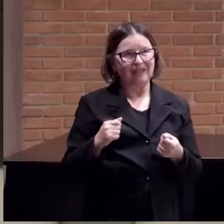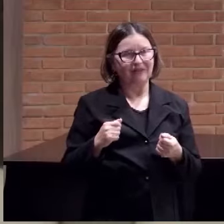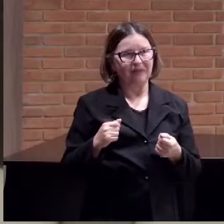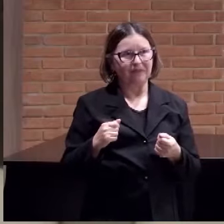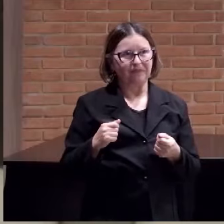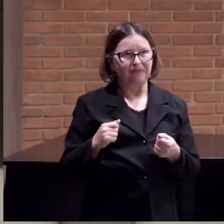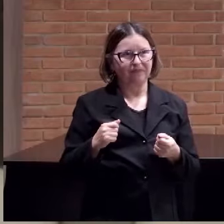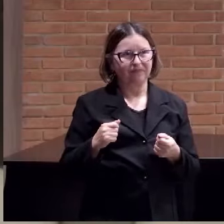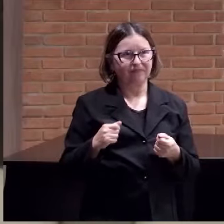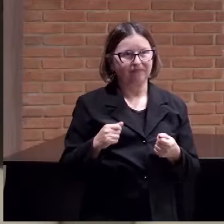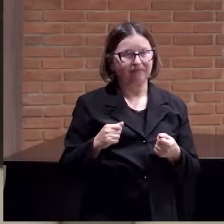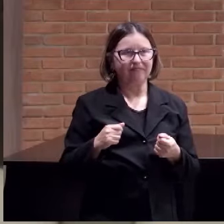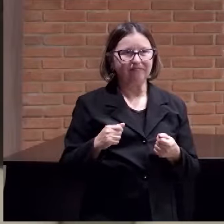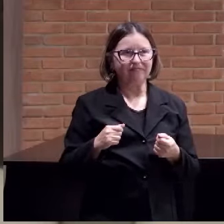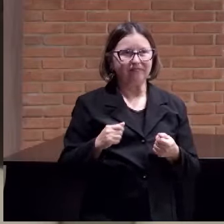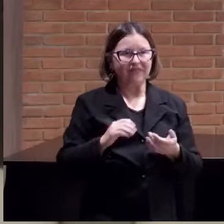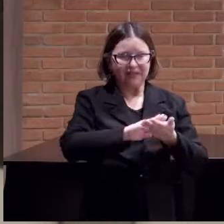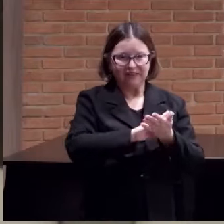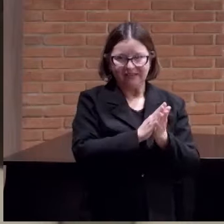Éden.